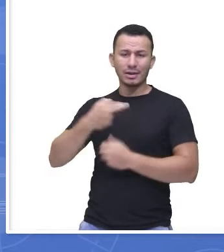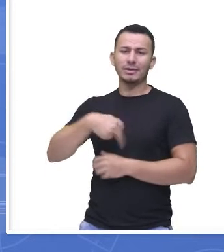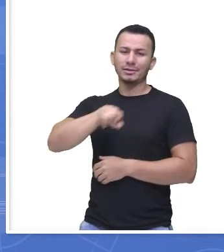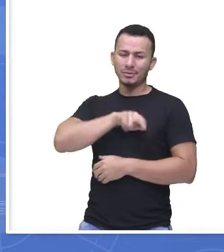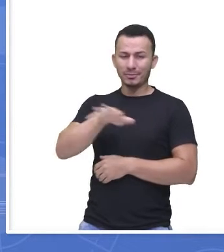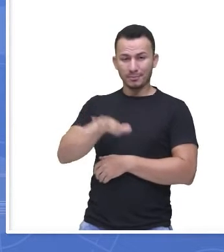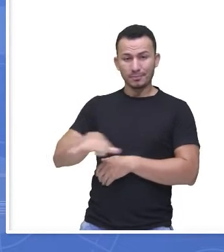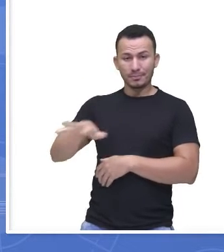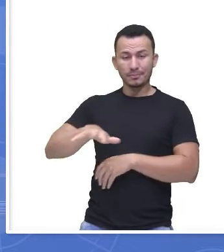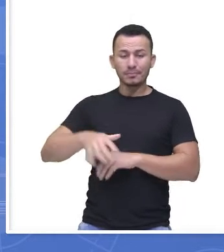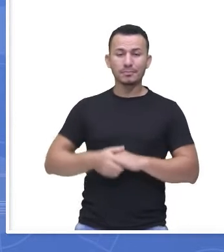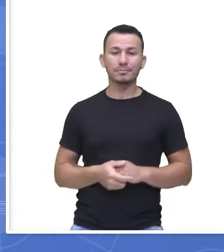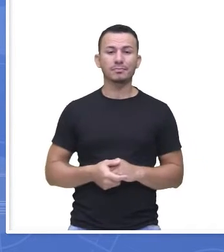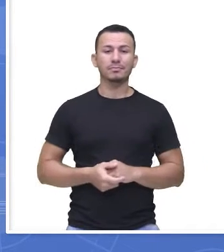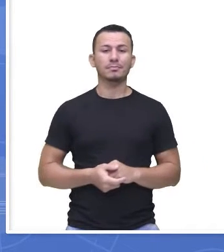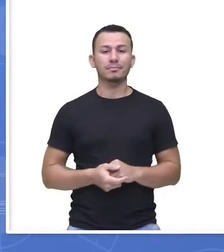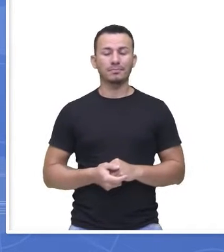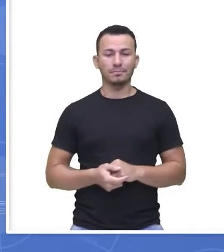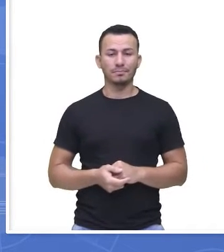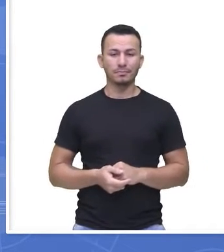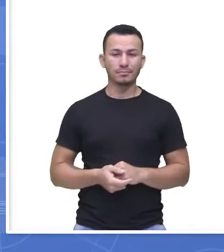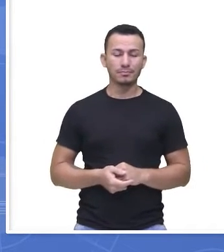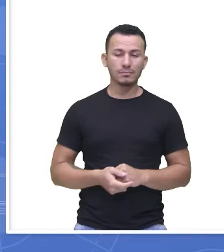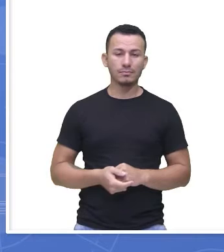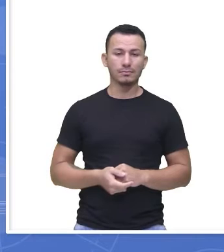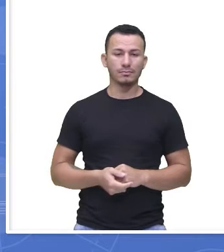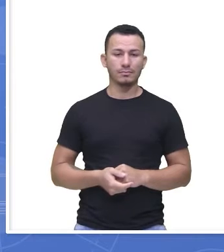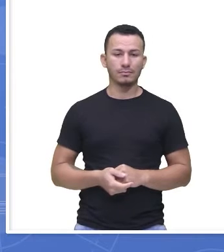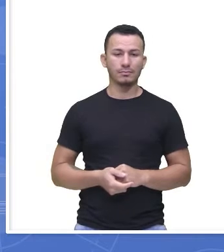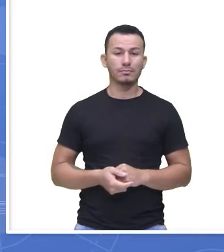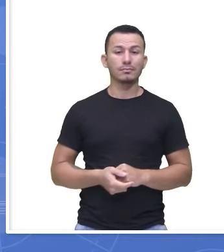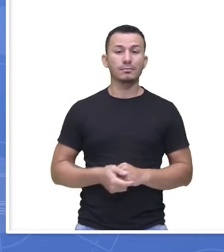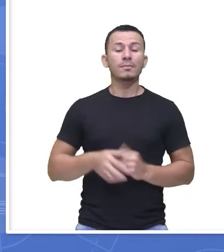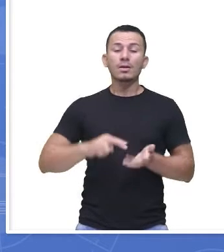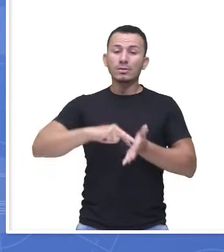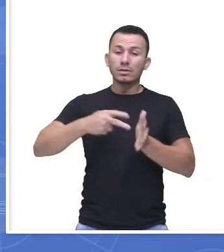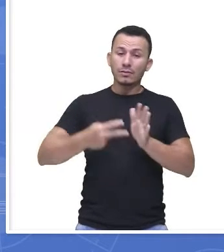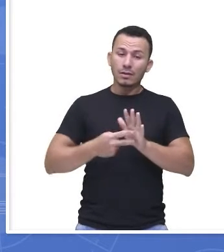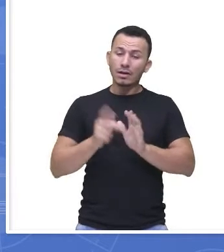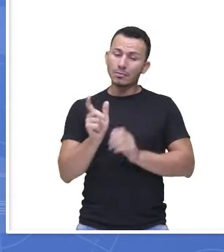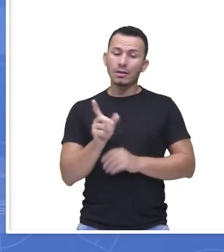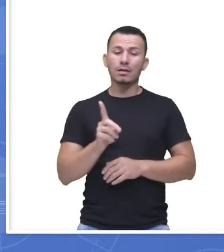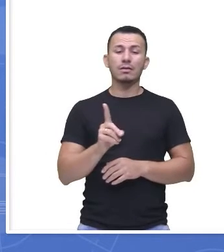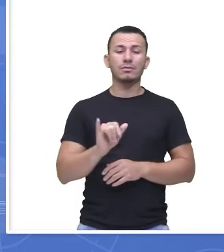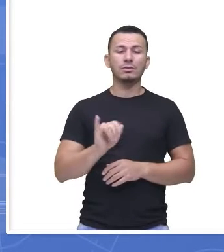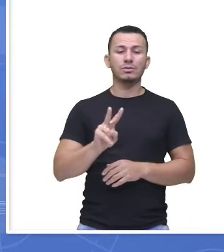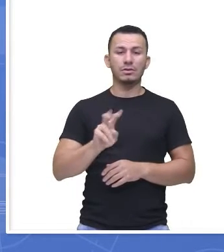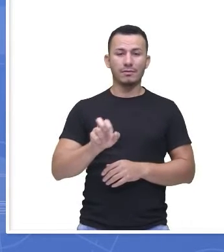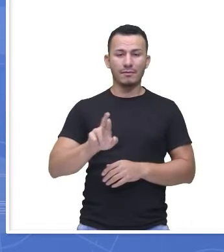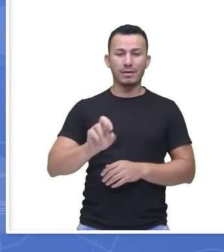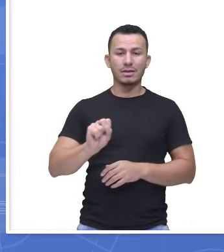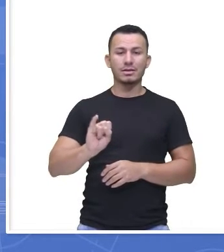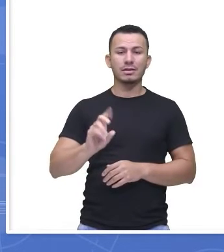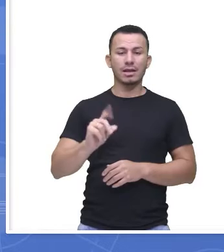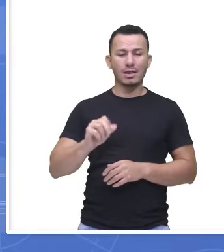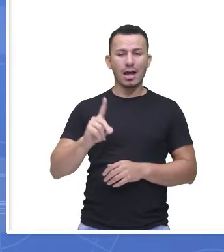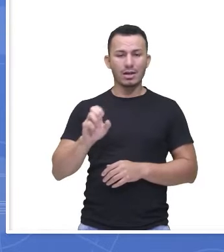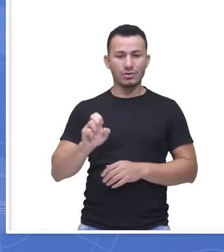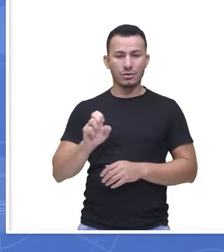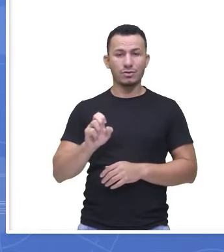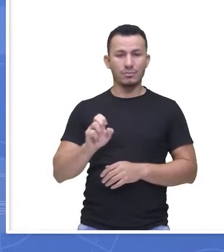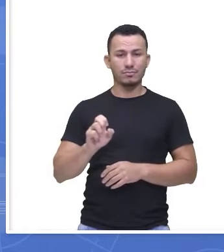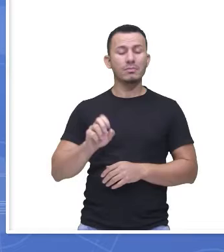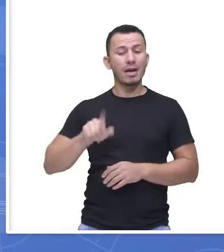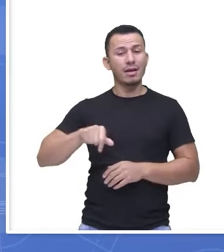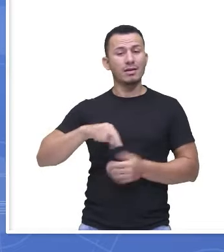religiosa. Então, vejam lá. Então, a diversidade é isso. E nós vamos falar aqui na nossa aula de diversidade cultural,